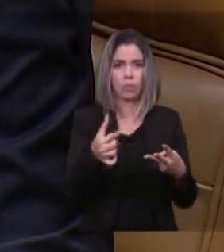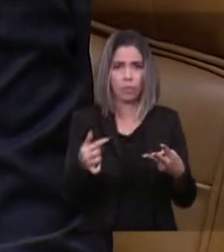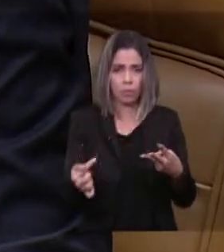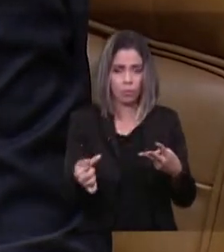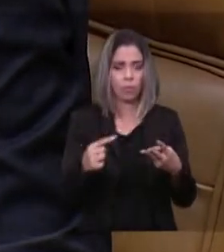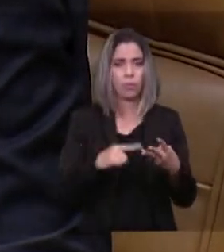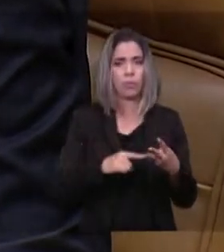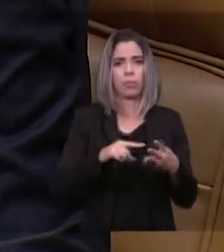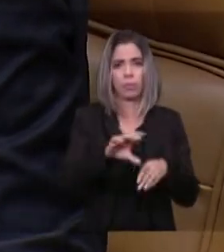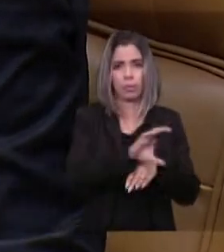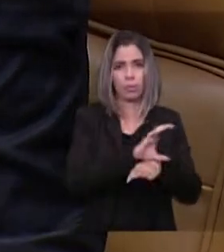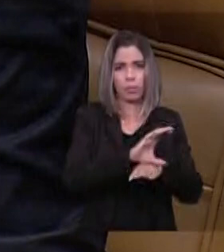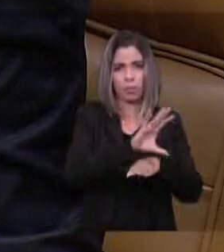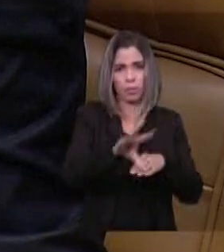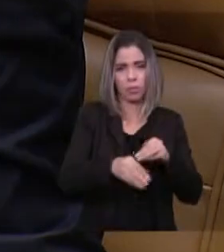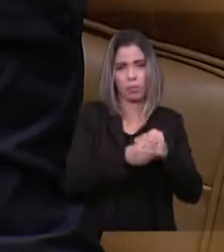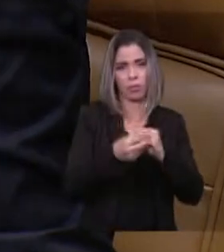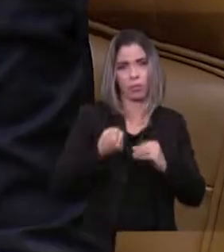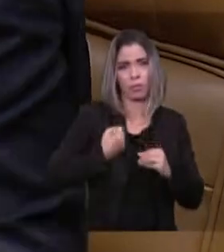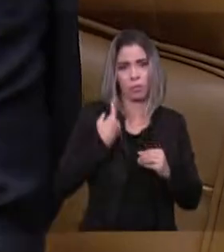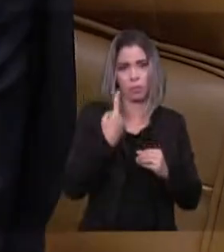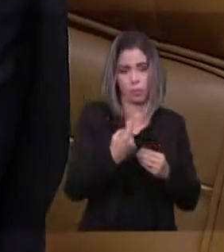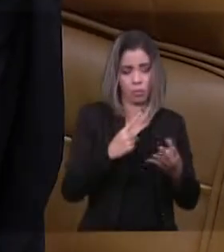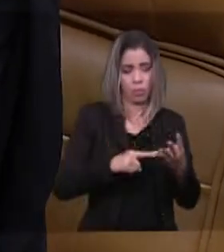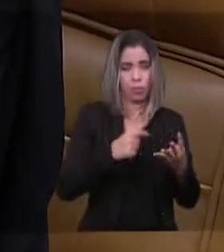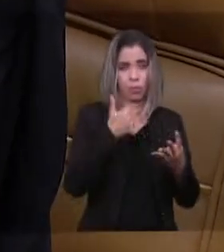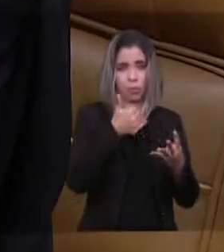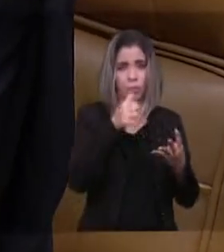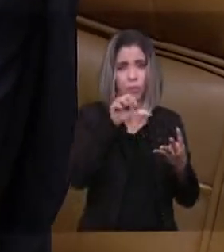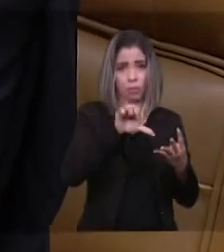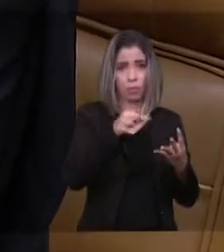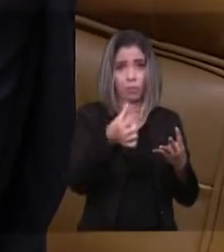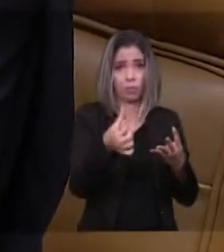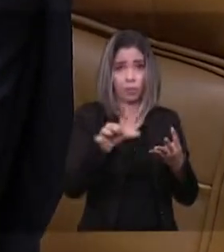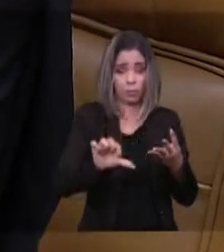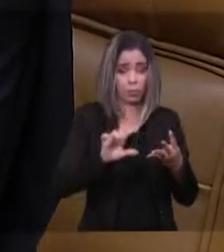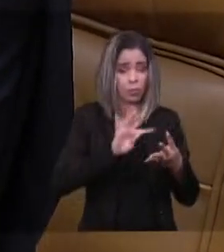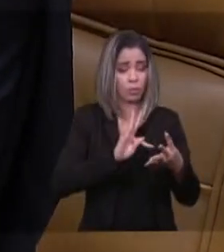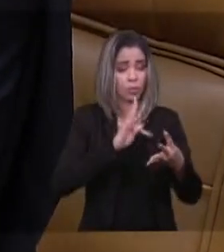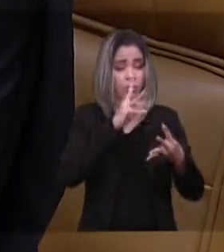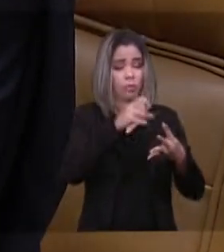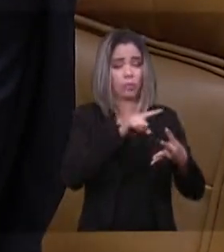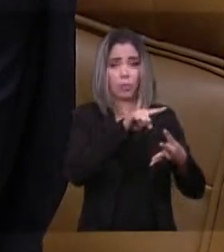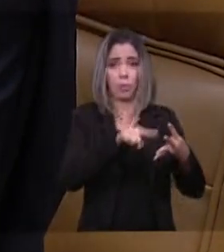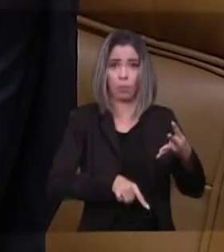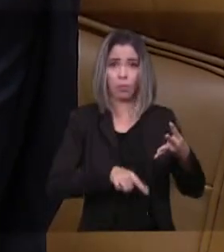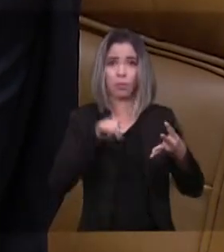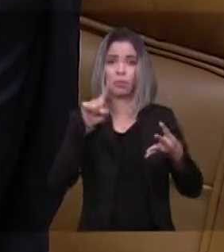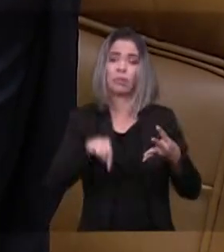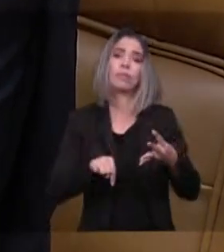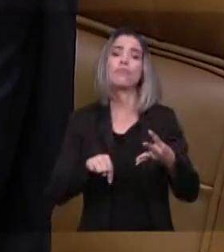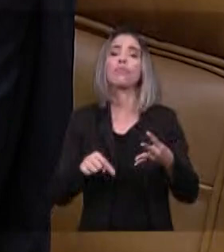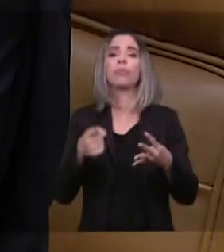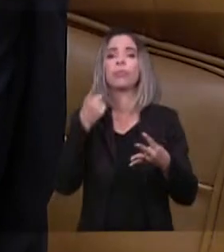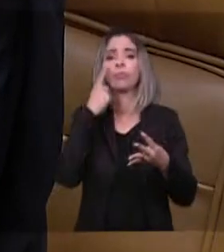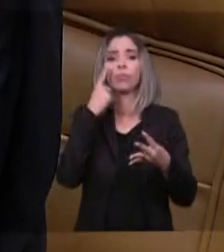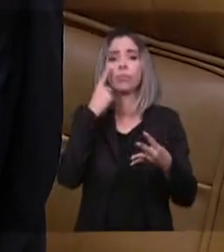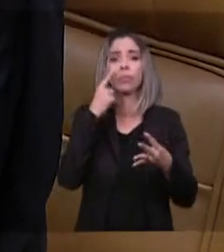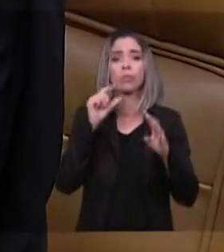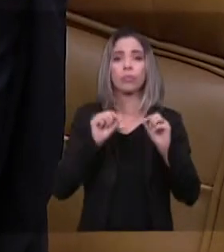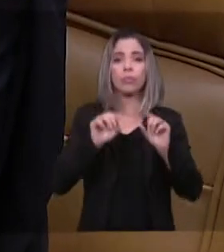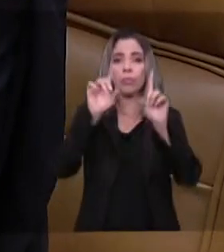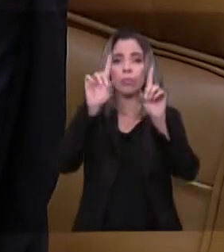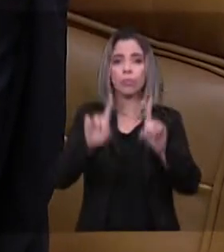1967, a Emenda Constitucional número 1, de 1969, todas prevendo aqui o